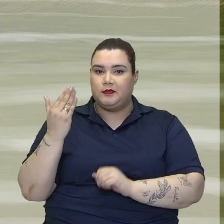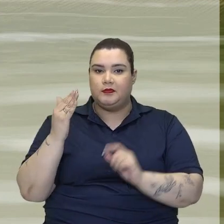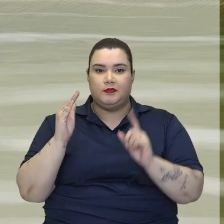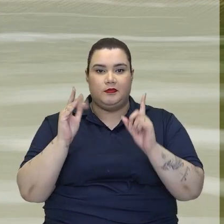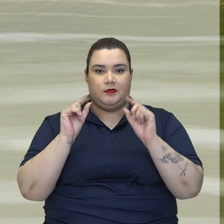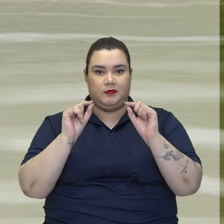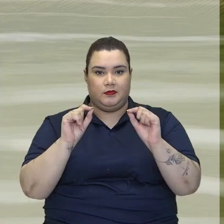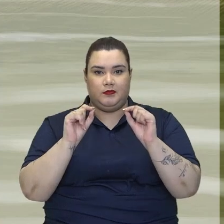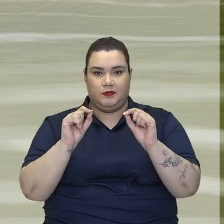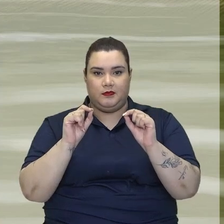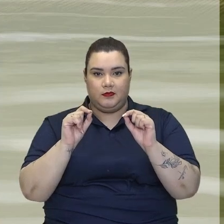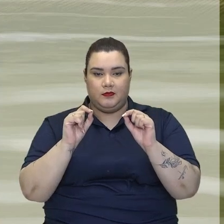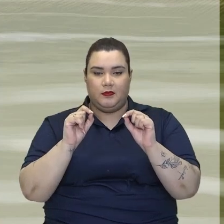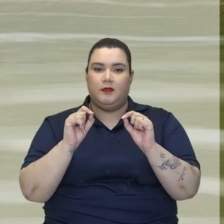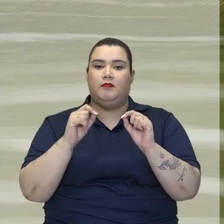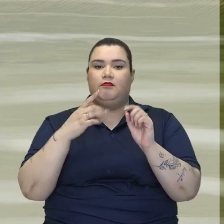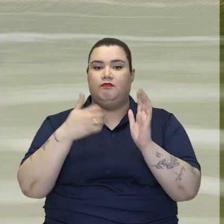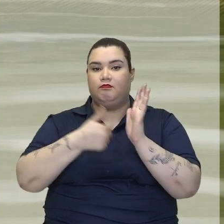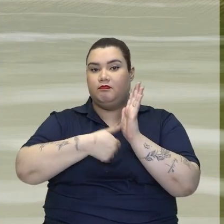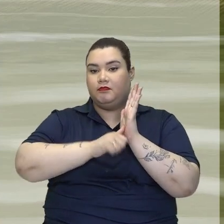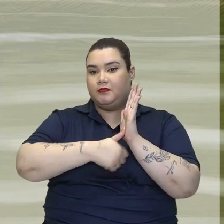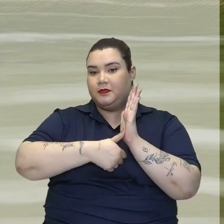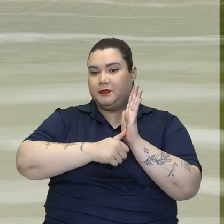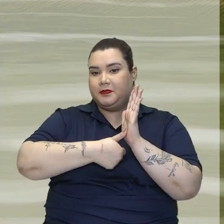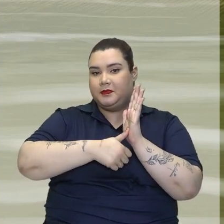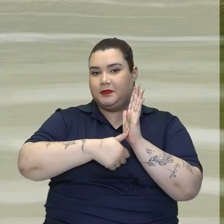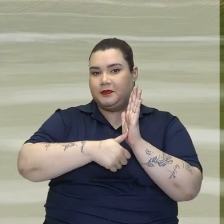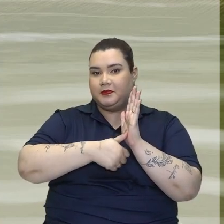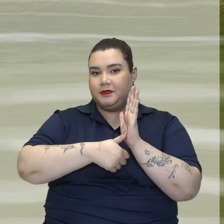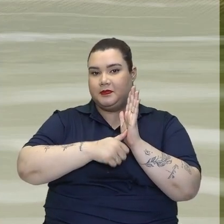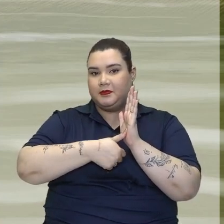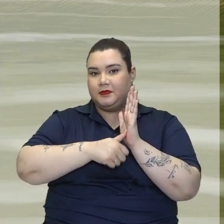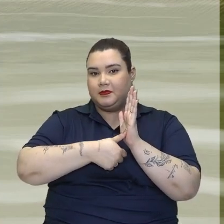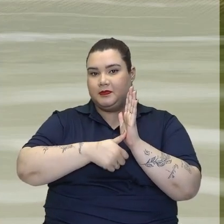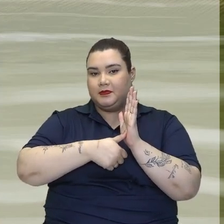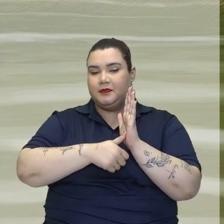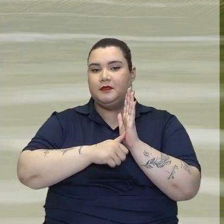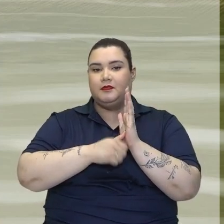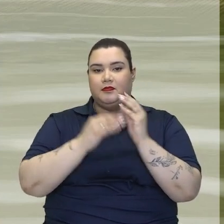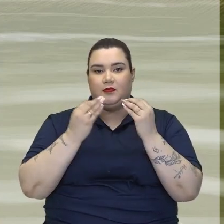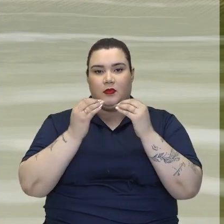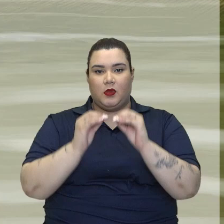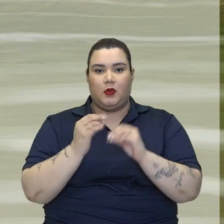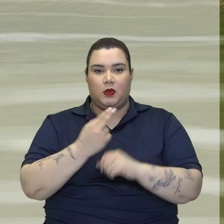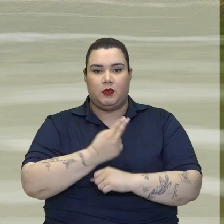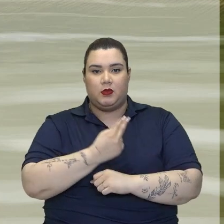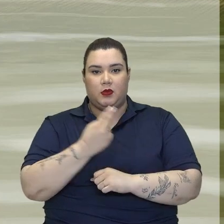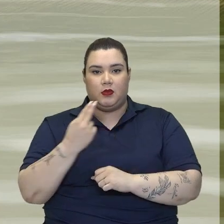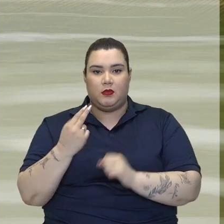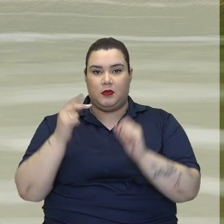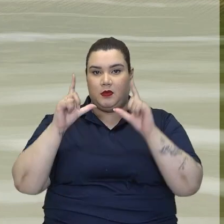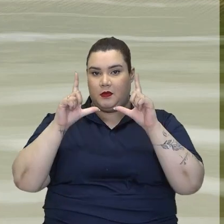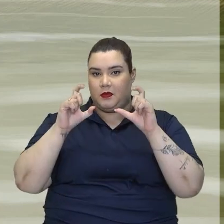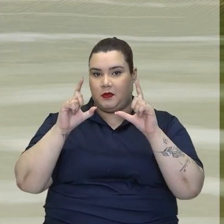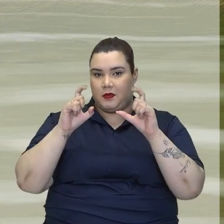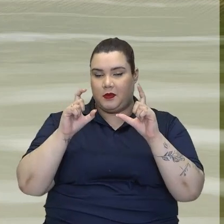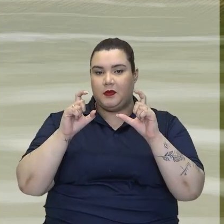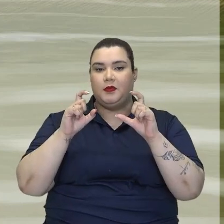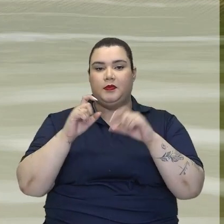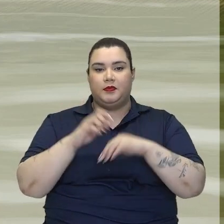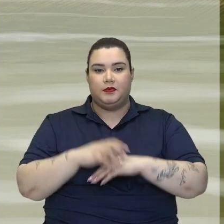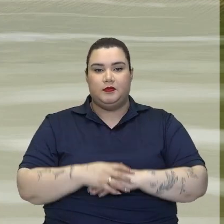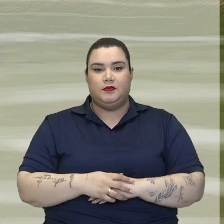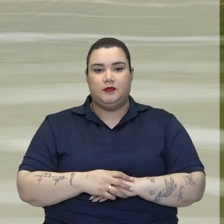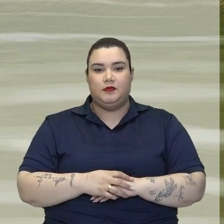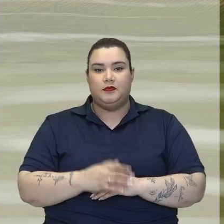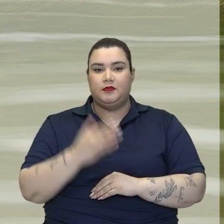aqui um monte de documento. Olha, minha carteira de identidade, que é meu RG, que está meu nome, minha foto bonitinha. Olha